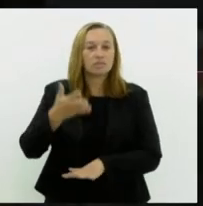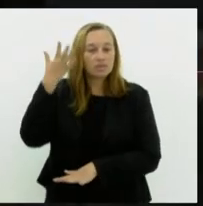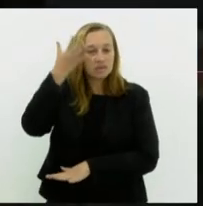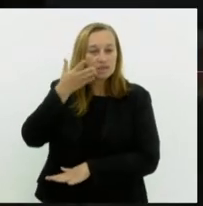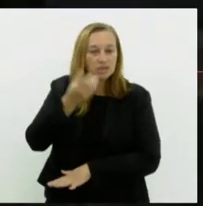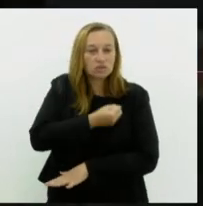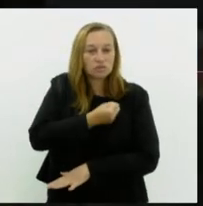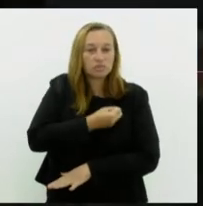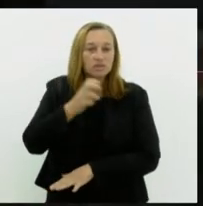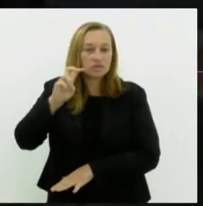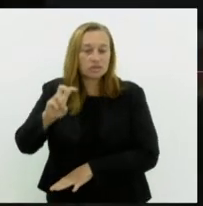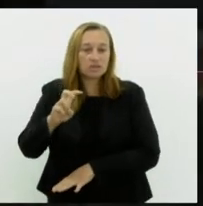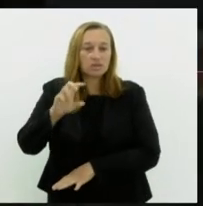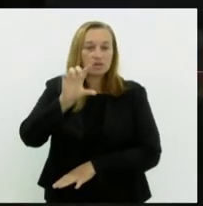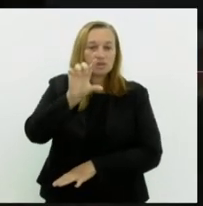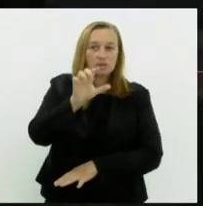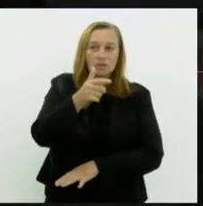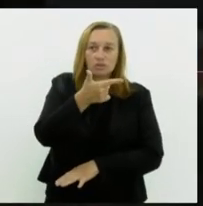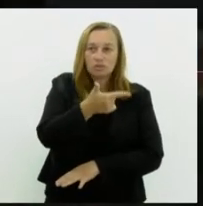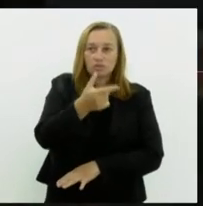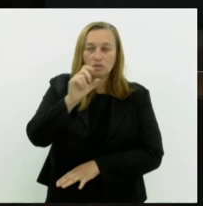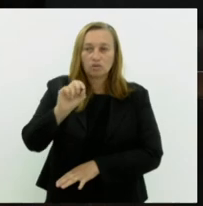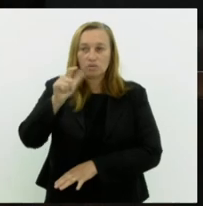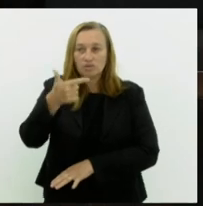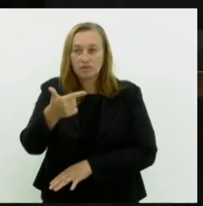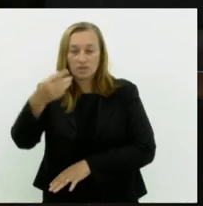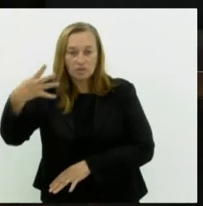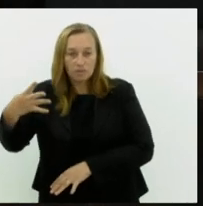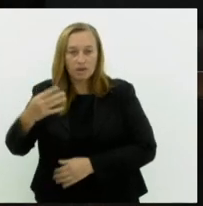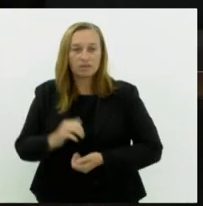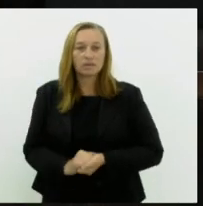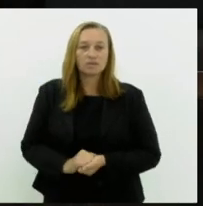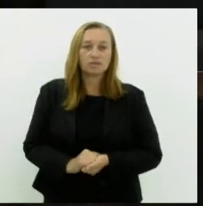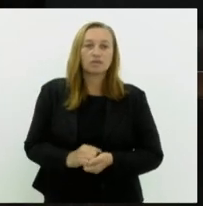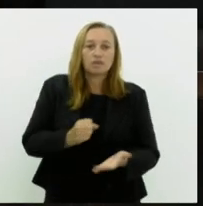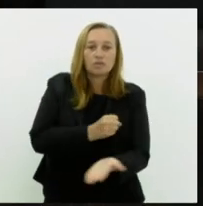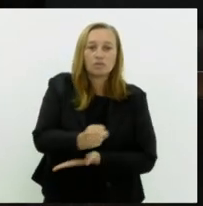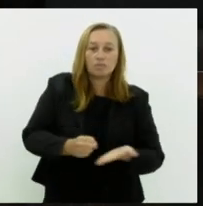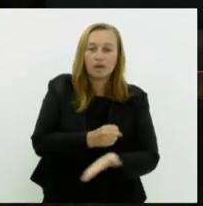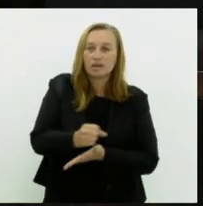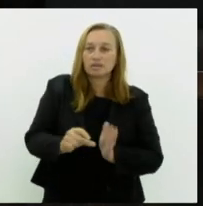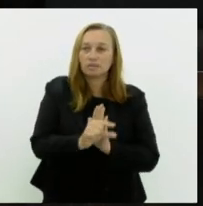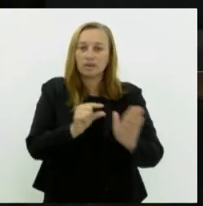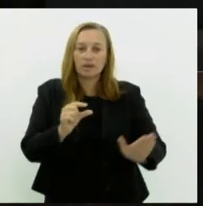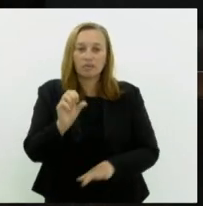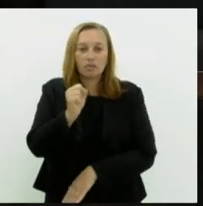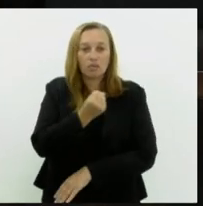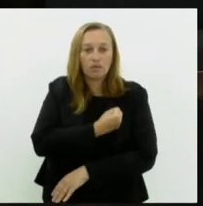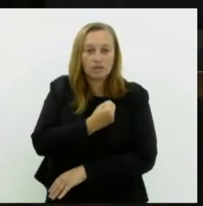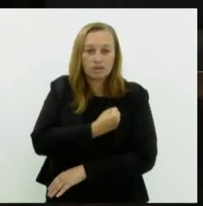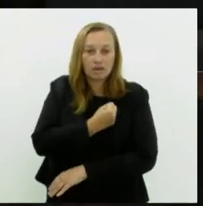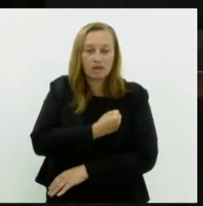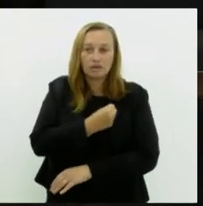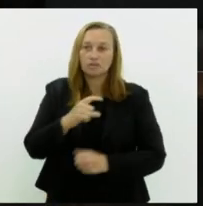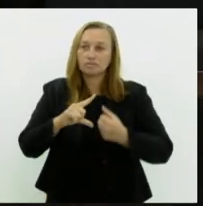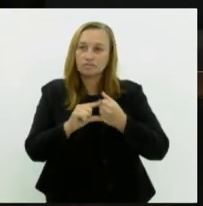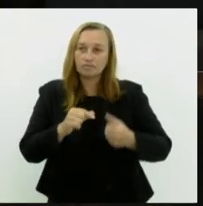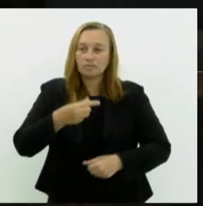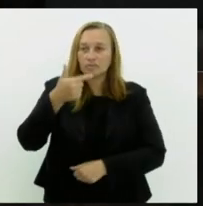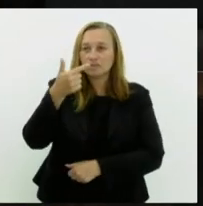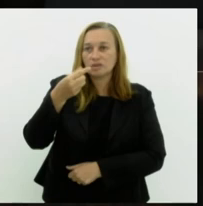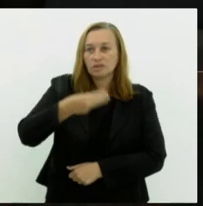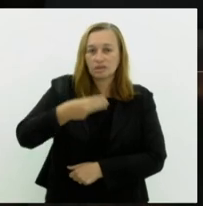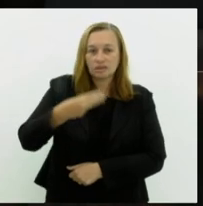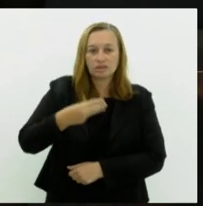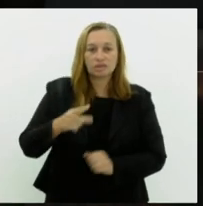número 5/2024, que adere, com base no parágrafo 8º do artigo 3º da Lei